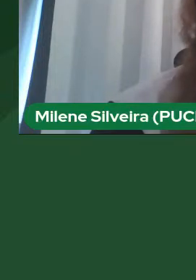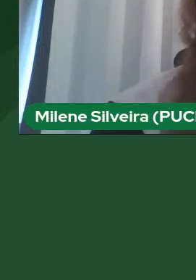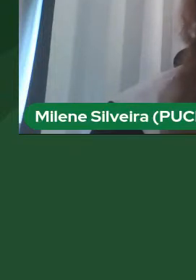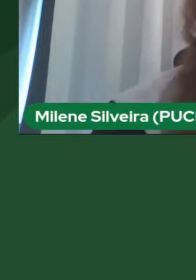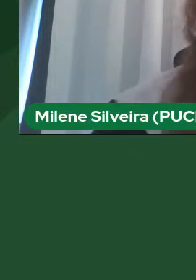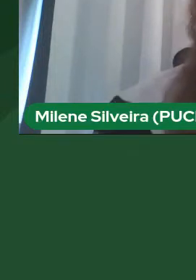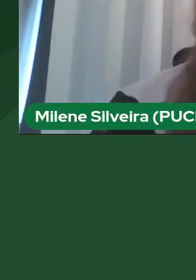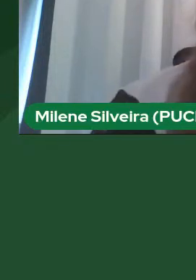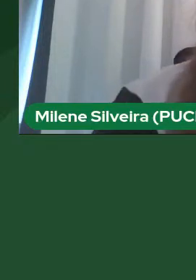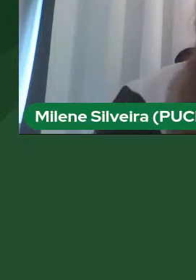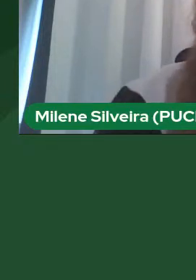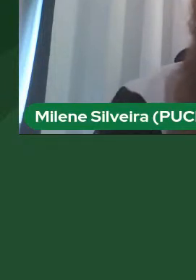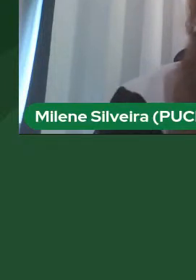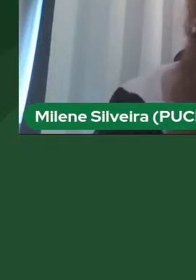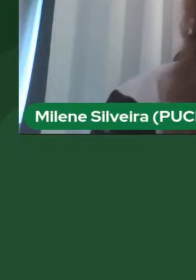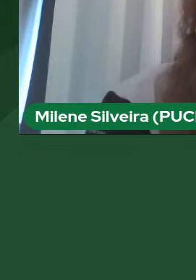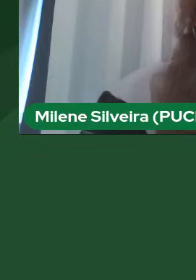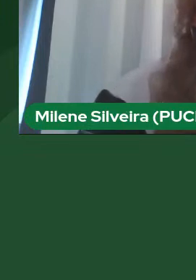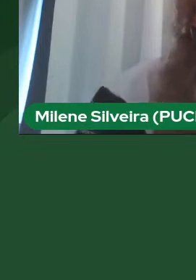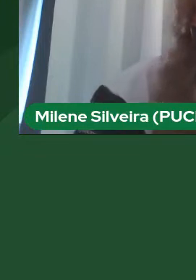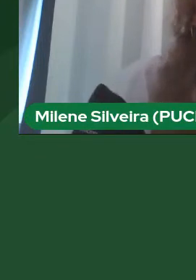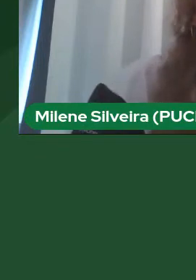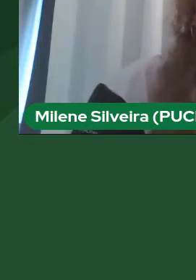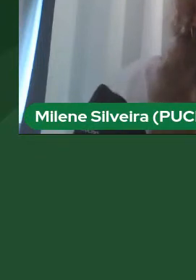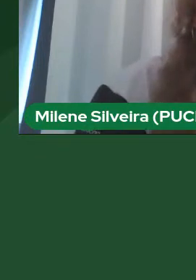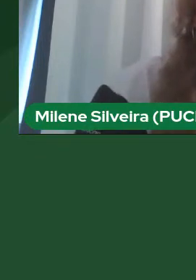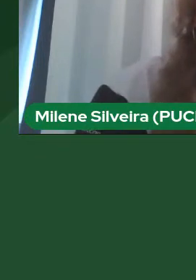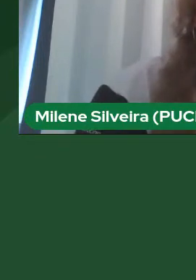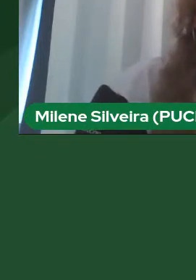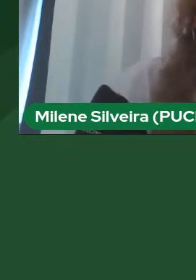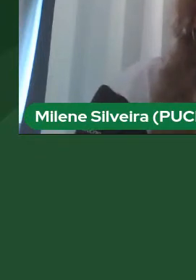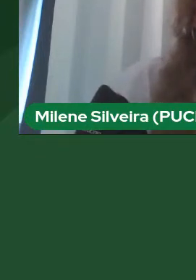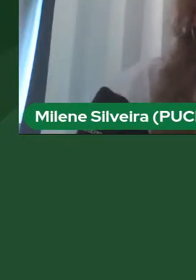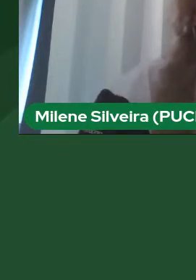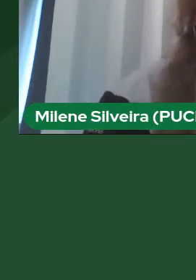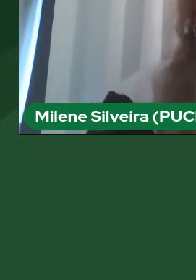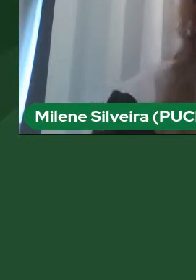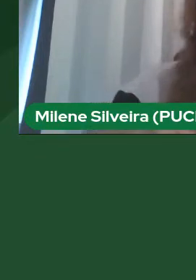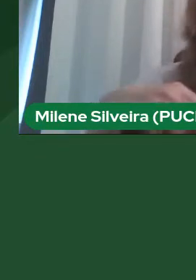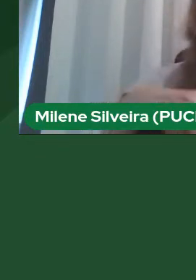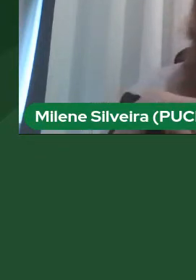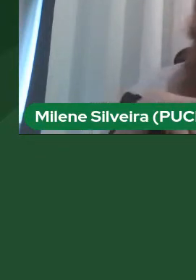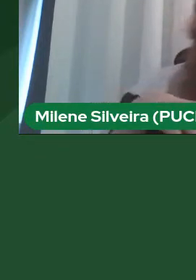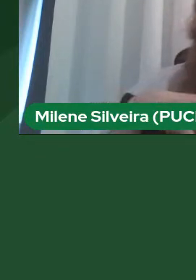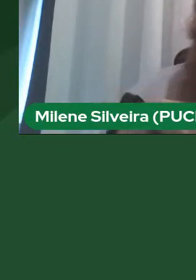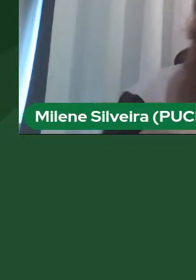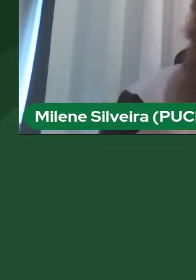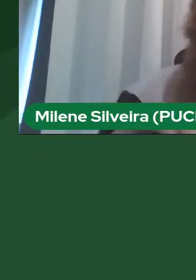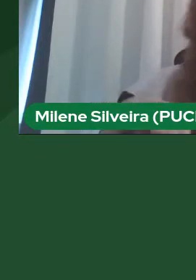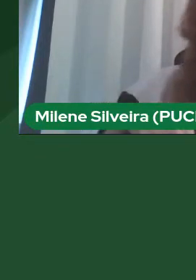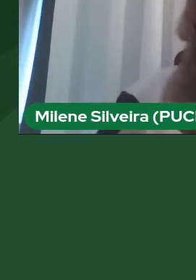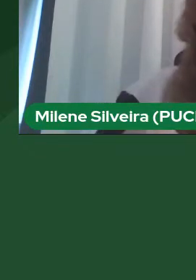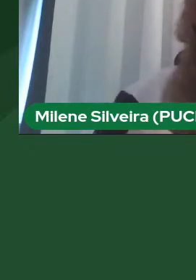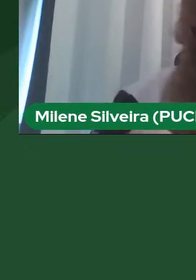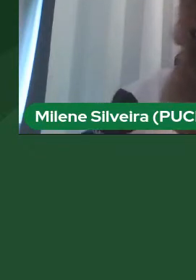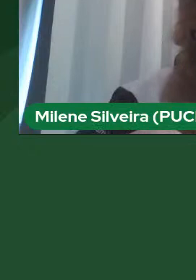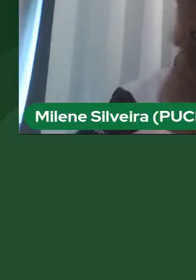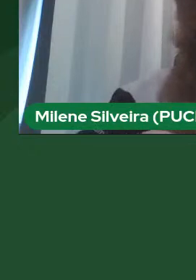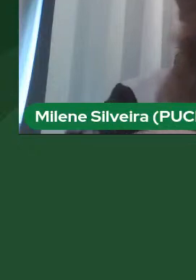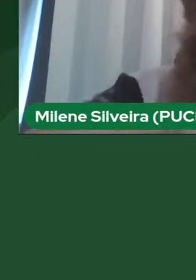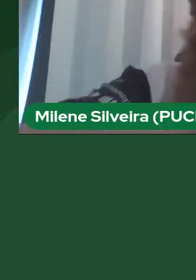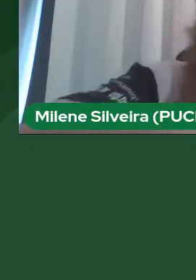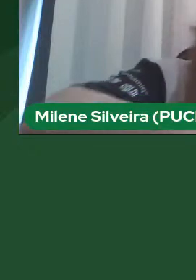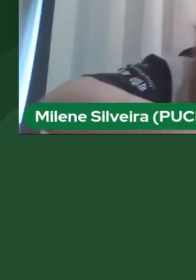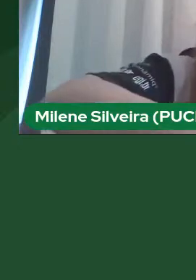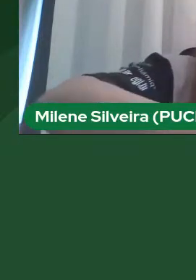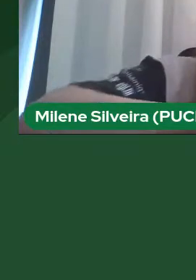Querida Milene, acho que o vídeo já falou muitas das coisas que a gente queria falar. Então, eu